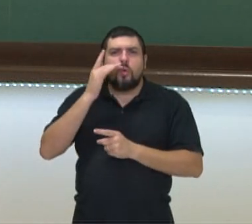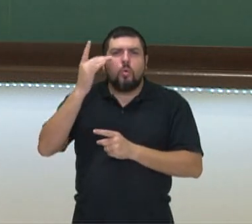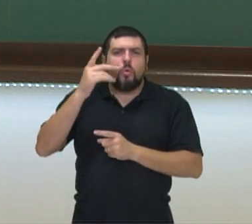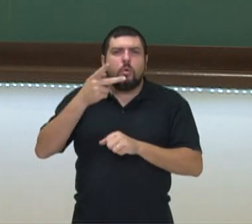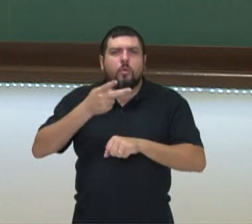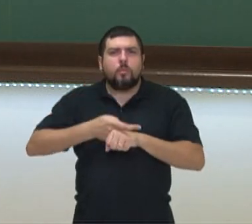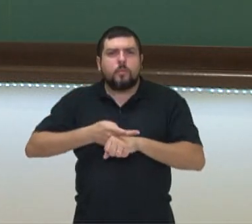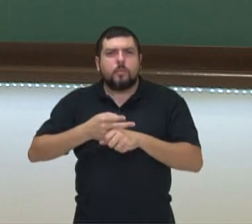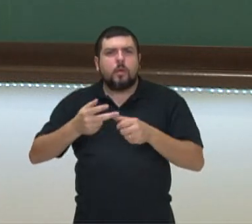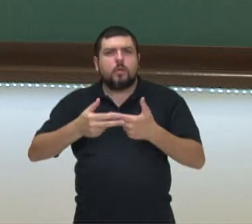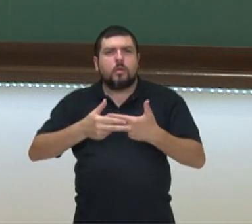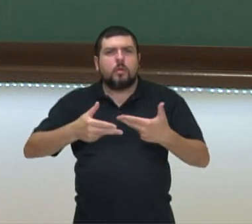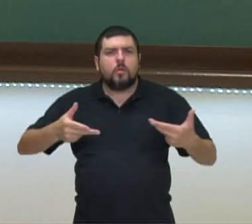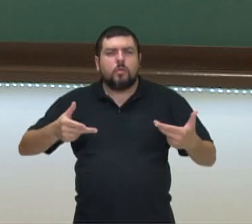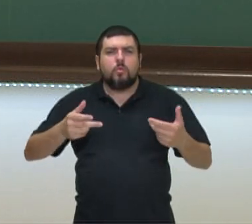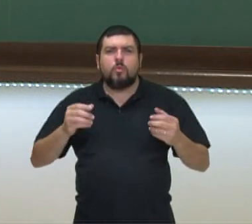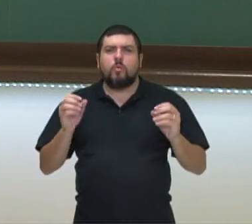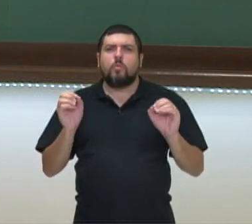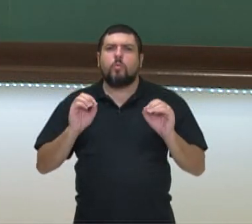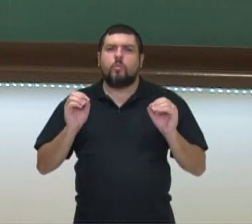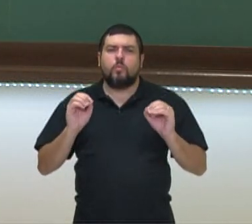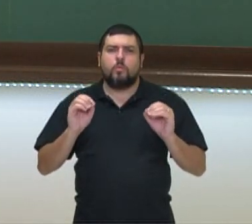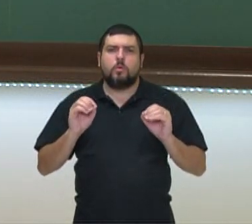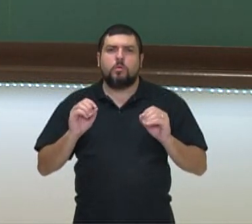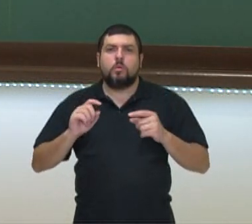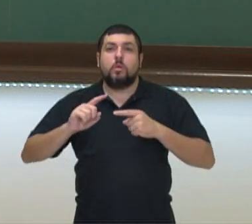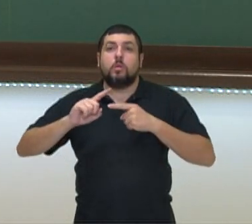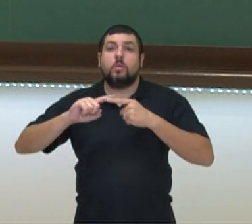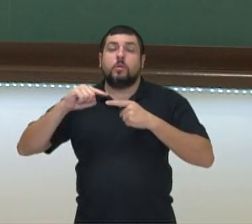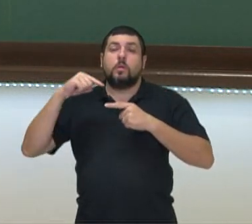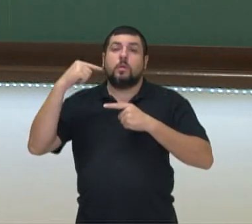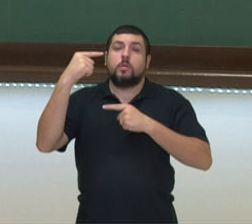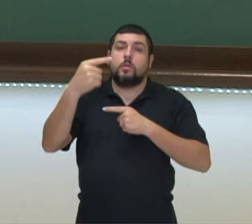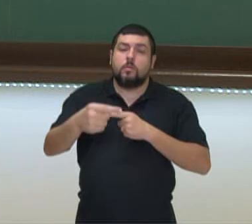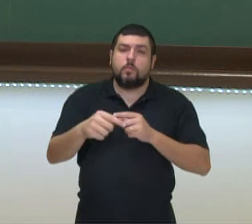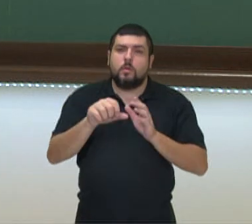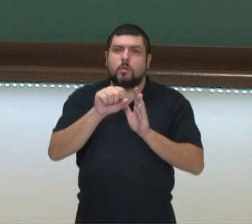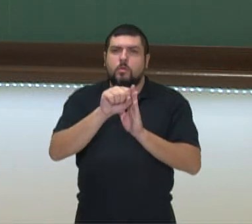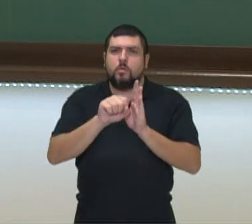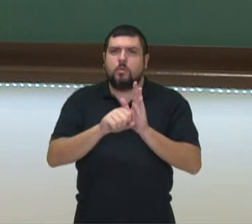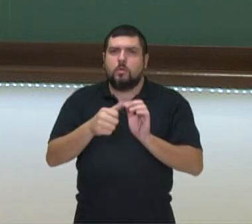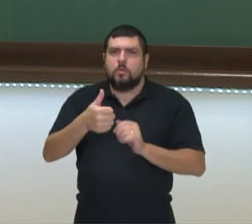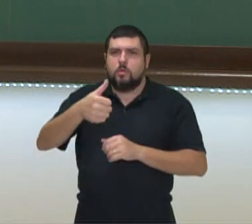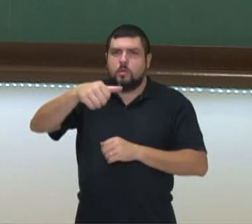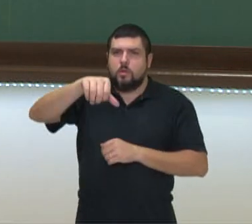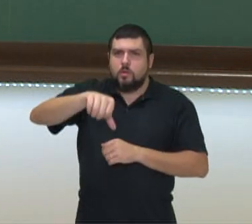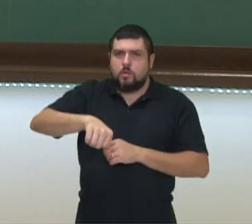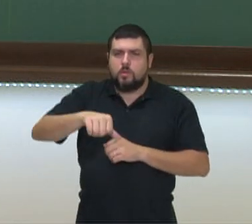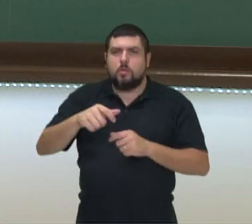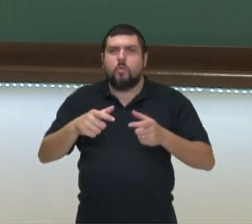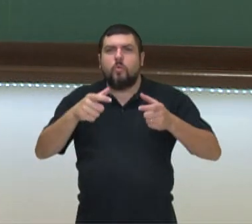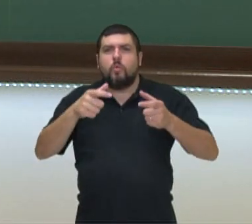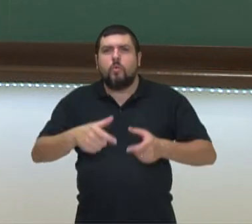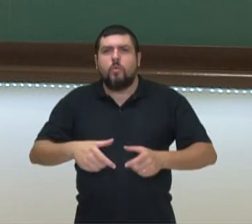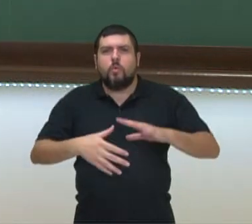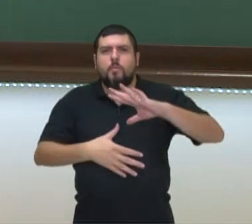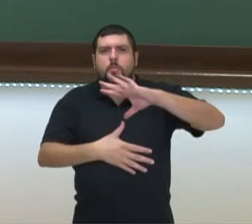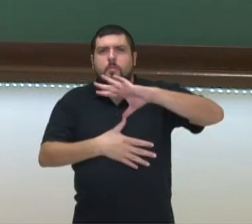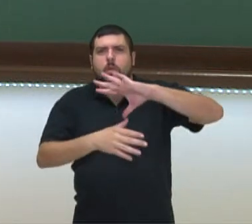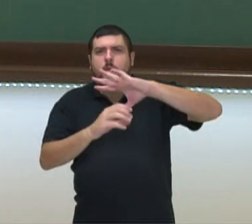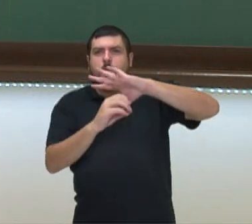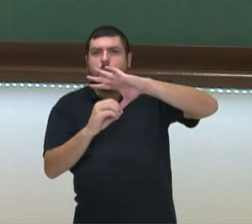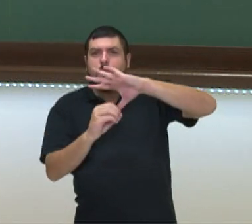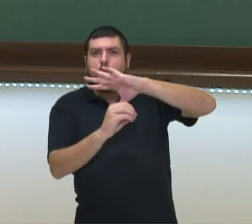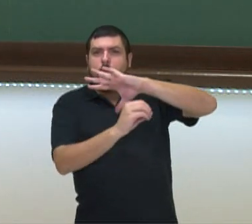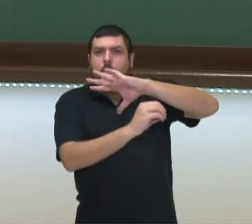né? Esse ouro vai ser encontrado lá no século XIX na costa oeste, no meio oeste, na costa oeste dos